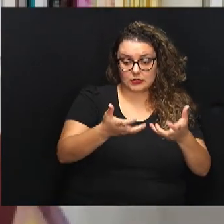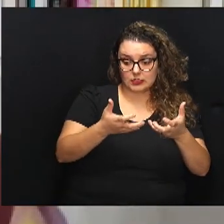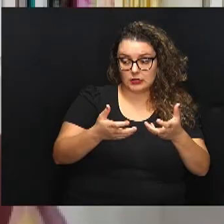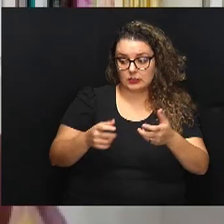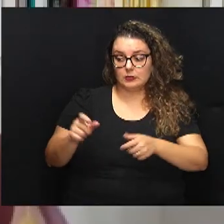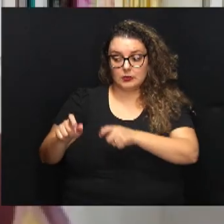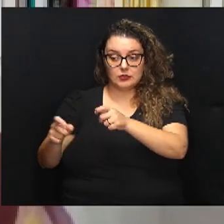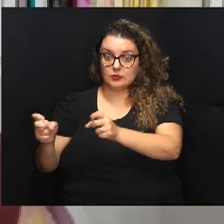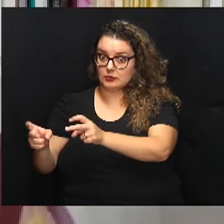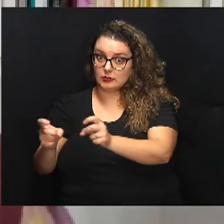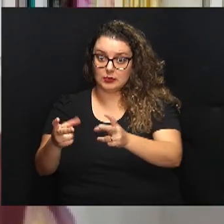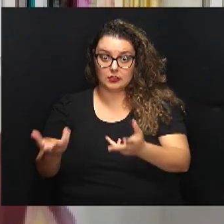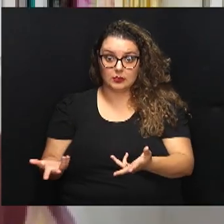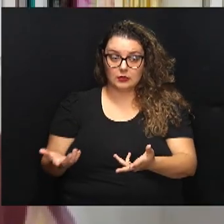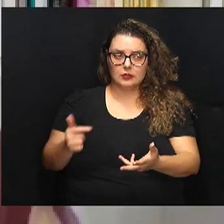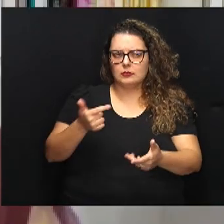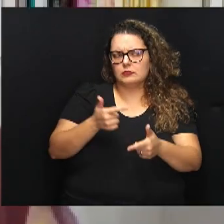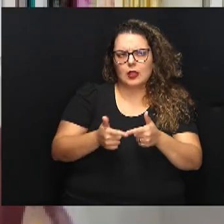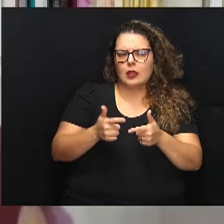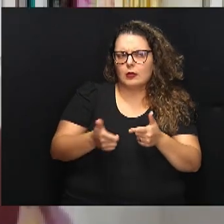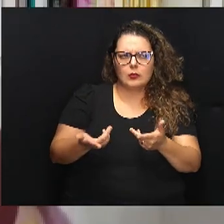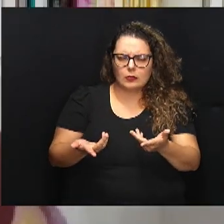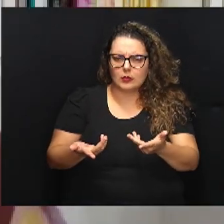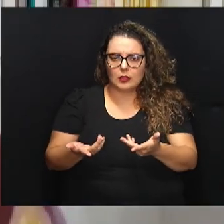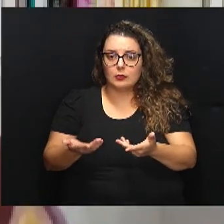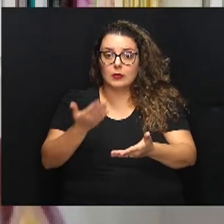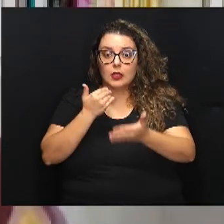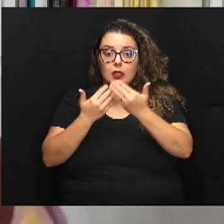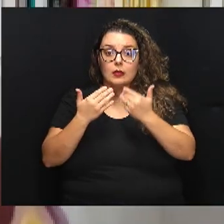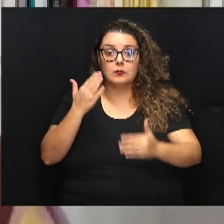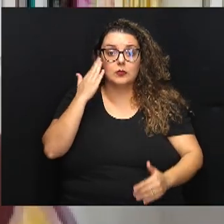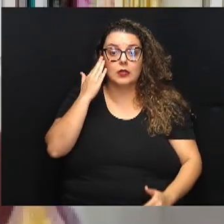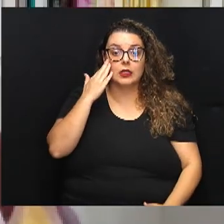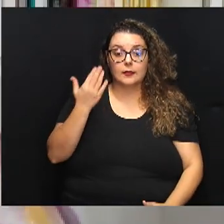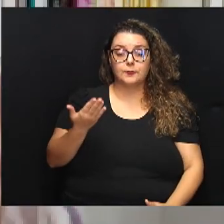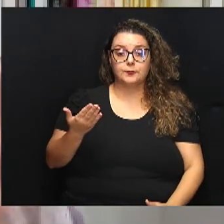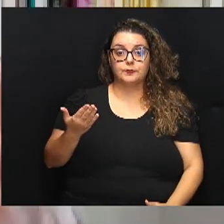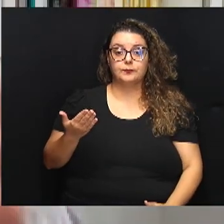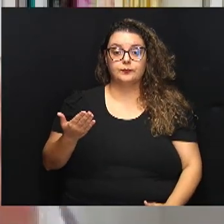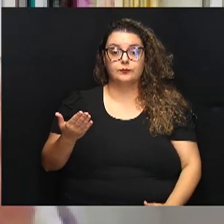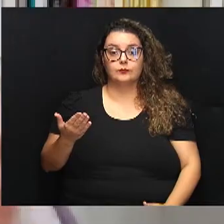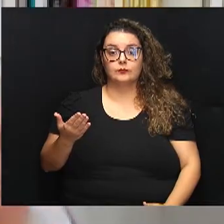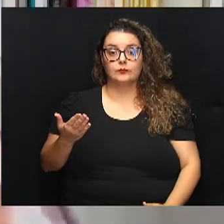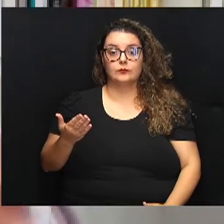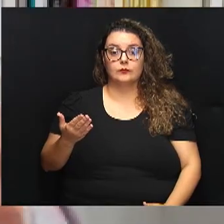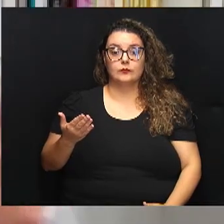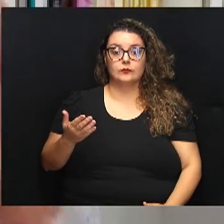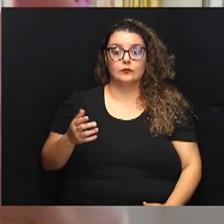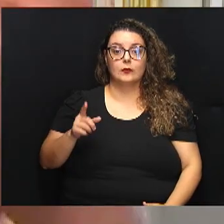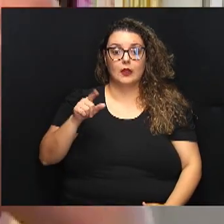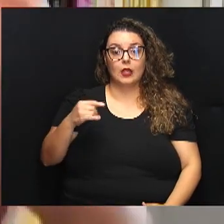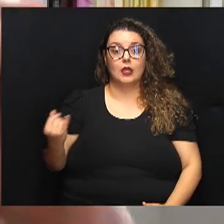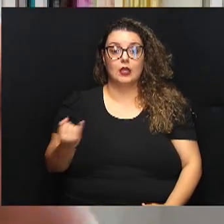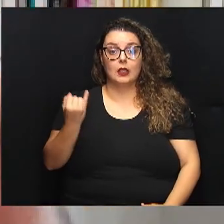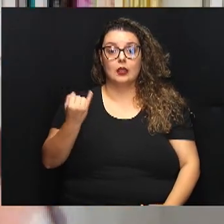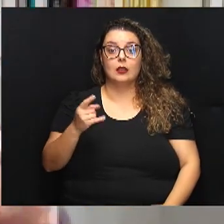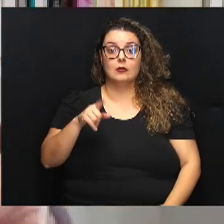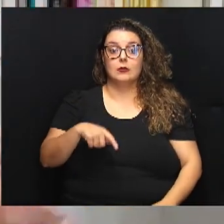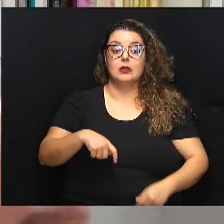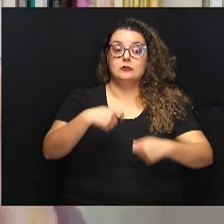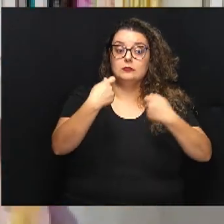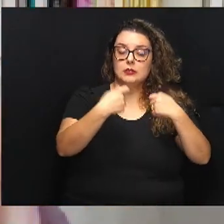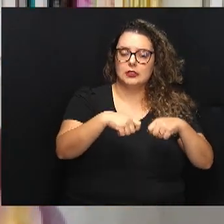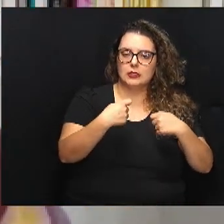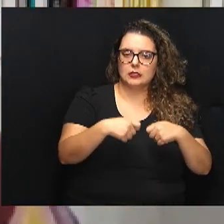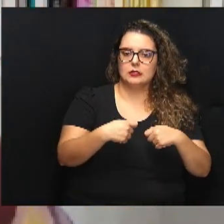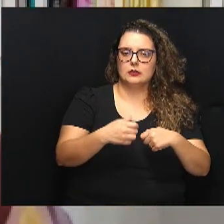com isso. E o prazer de comer, saber, hoje a gente vê que ele não somente ele é importante, mas ele é necessário